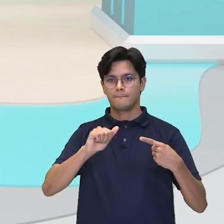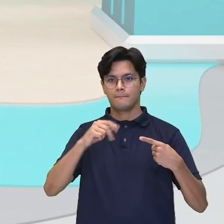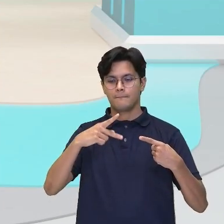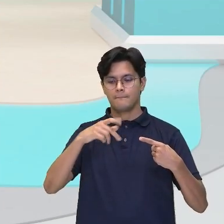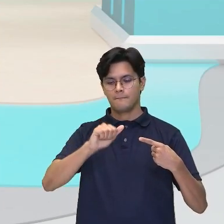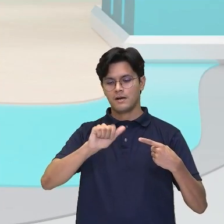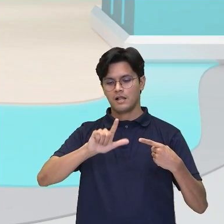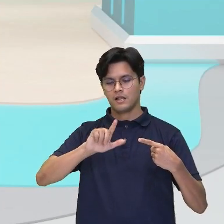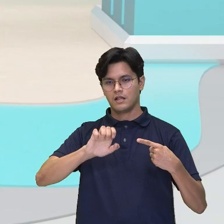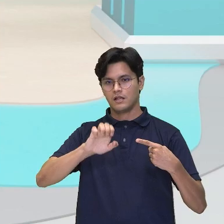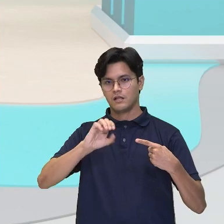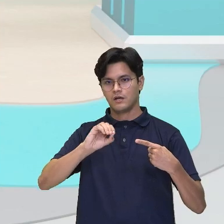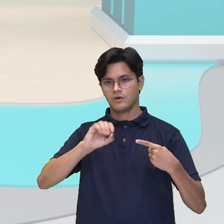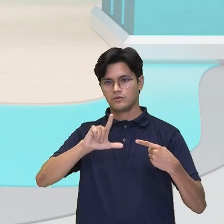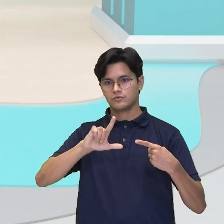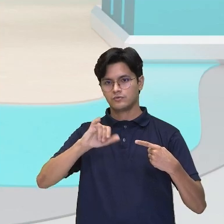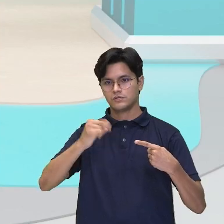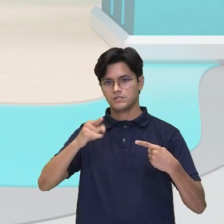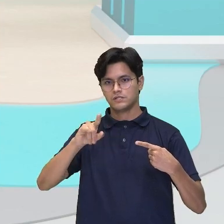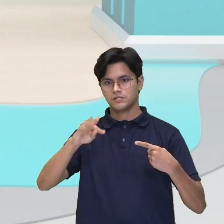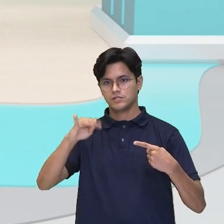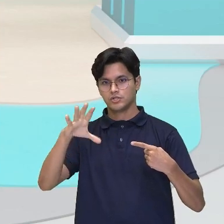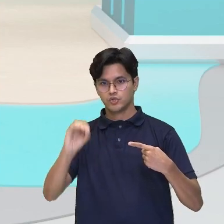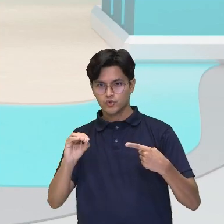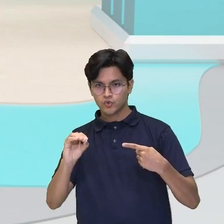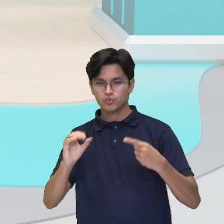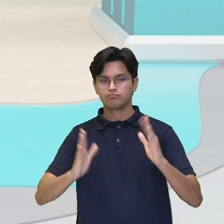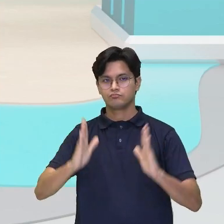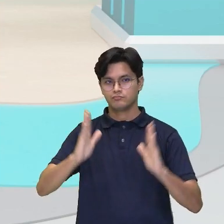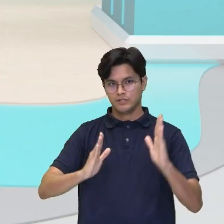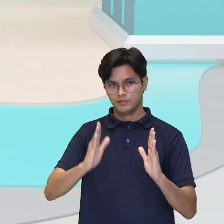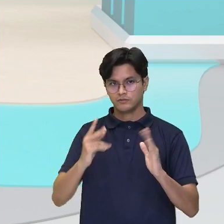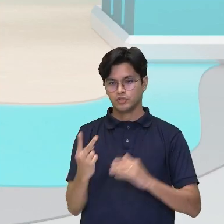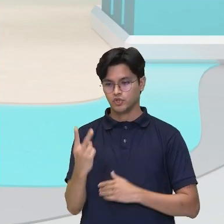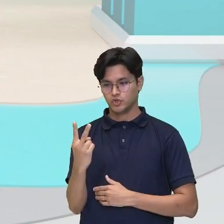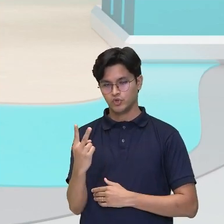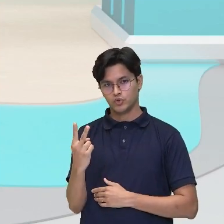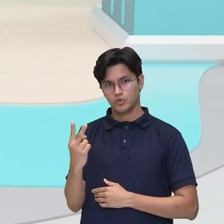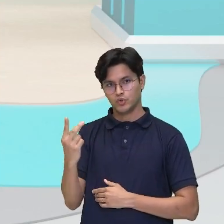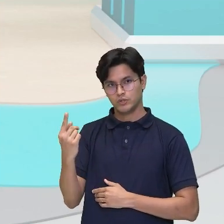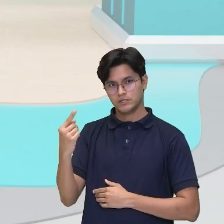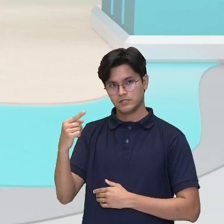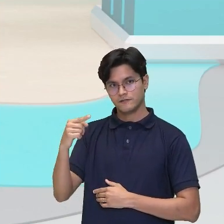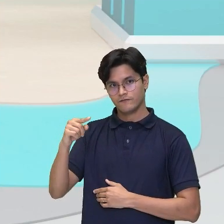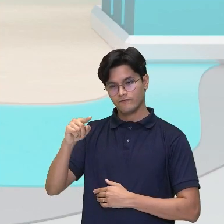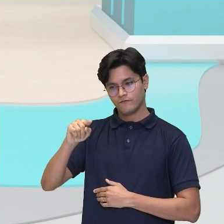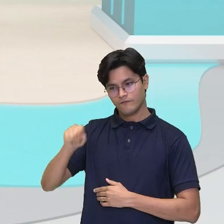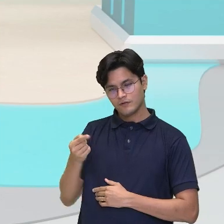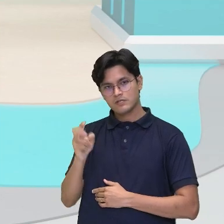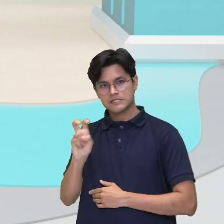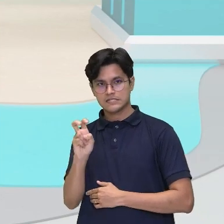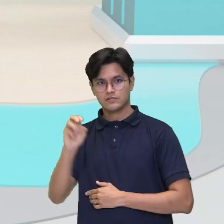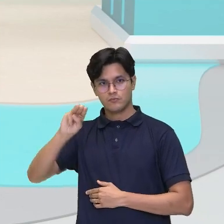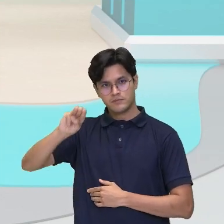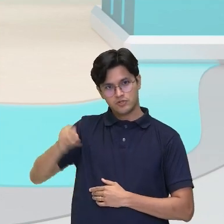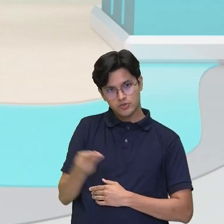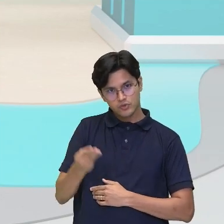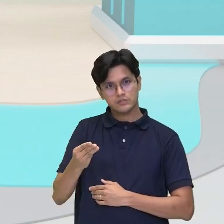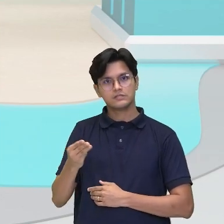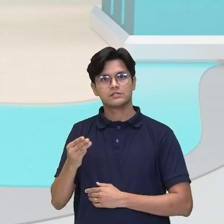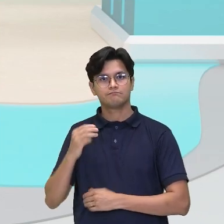o Paleolítico, olha o período que ele foi, de 2 milhões de anos a 10 milhões antes de